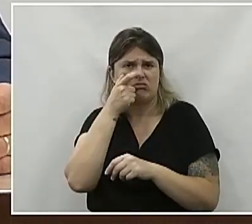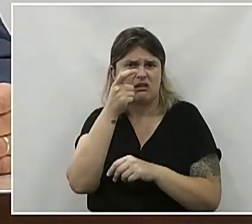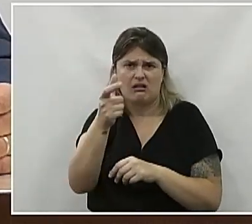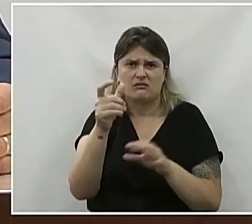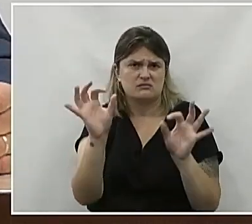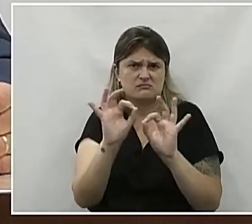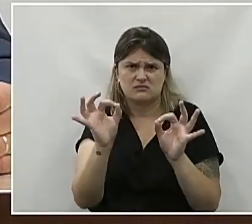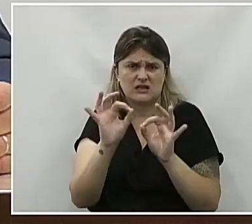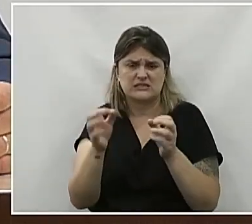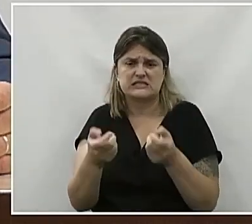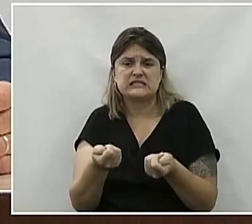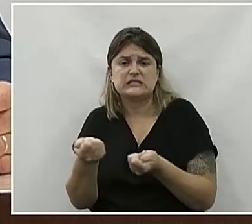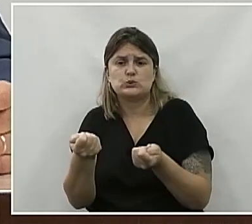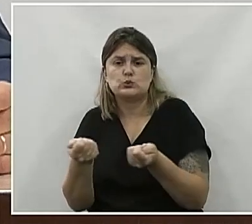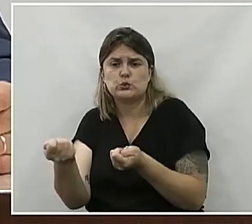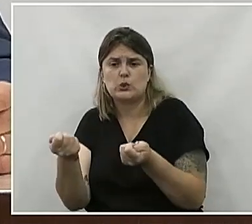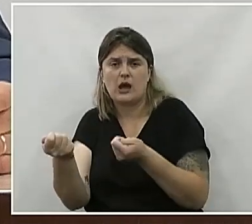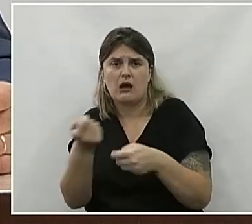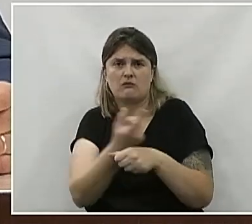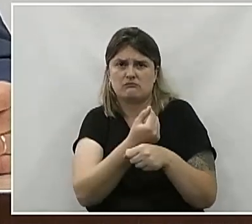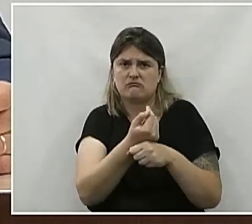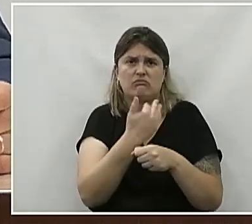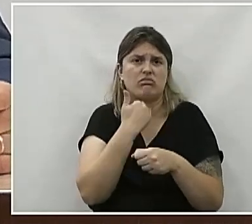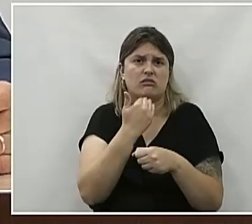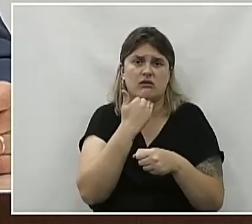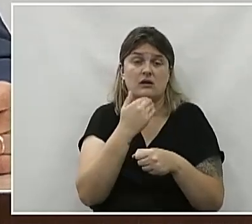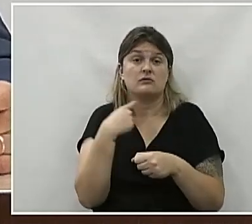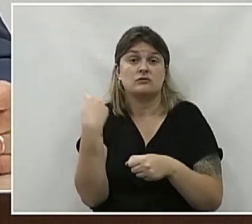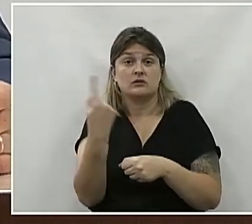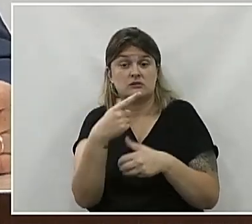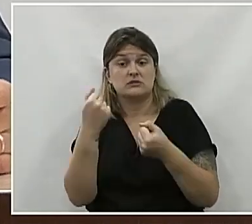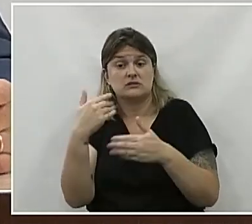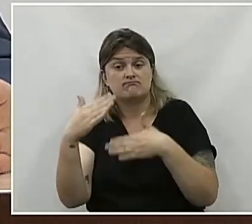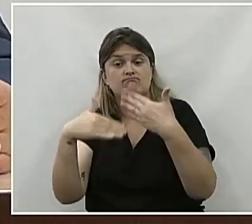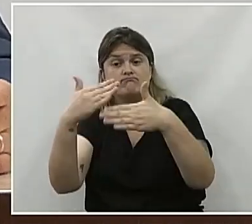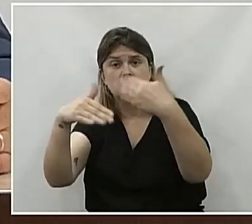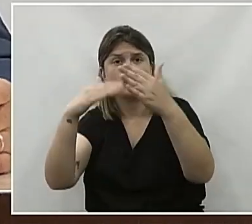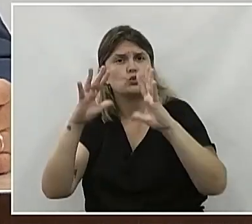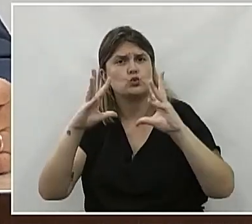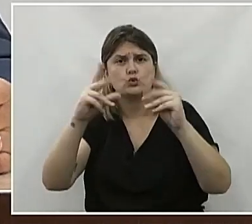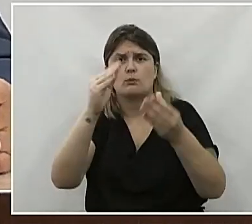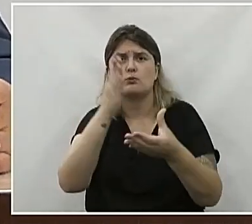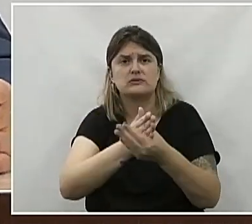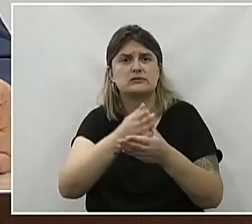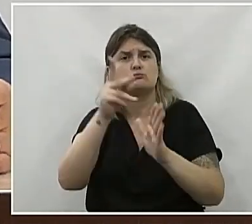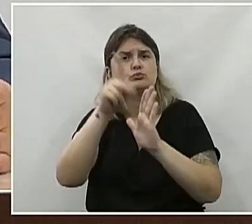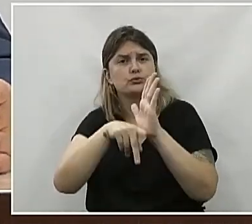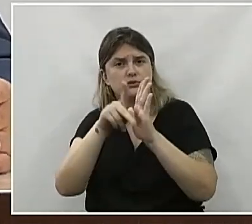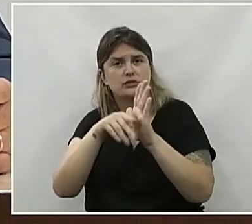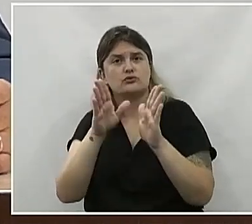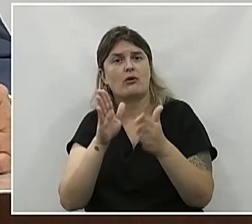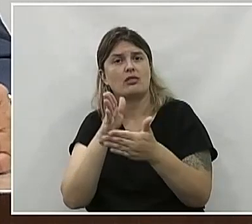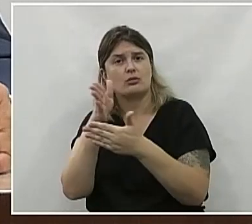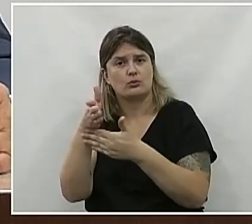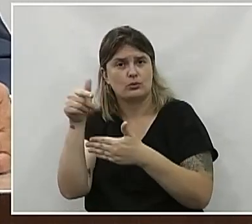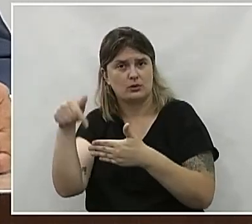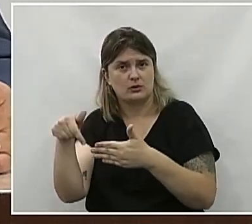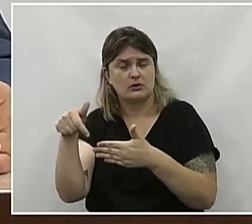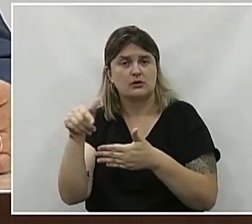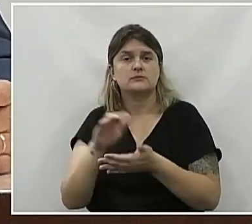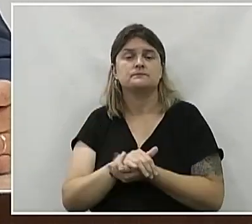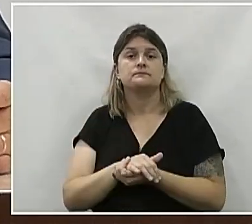de de segurar contas de ninguém nós temos que dar andamento em todos os processos e projetos aqui na Câmara de